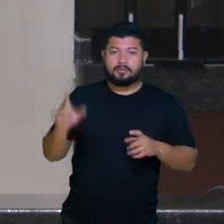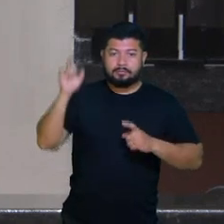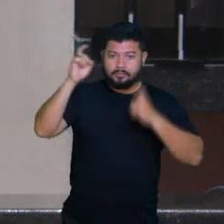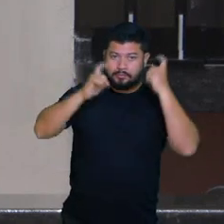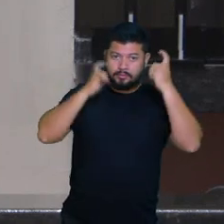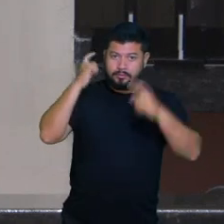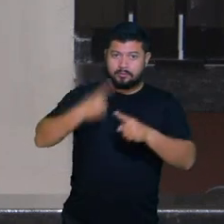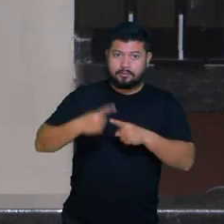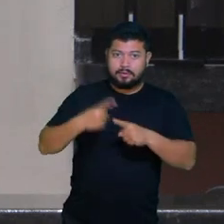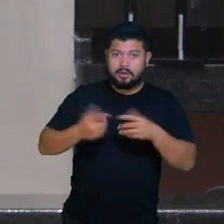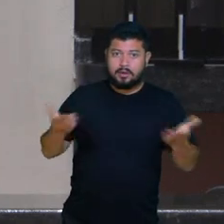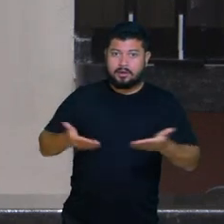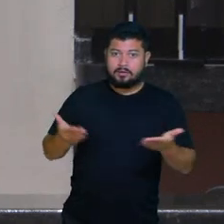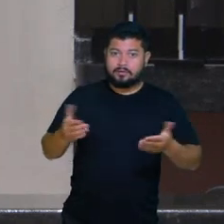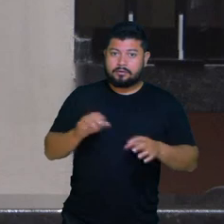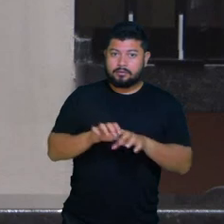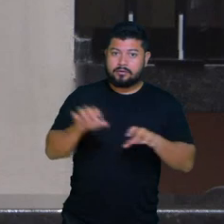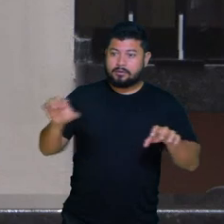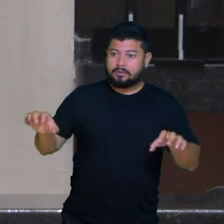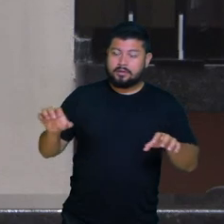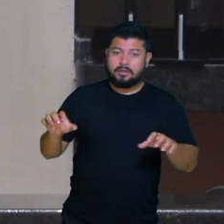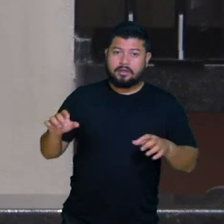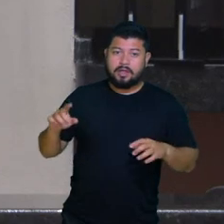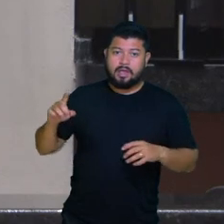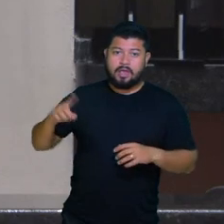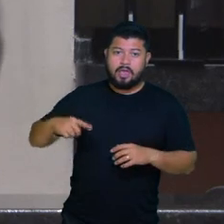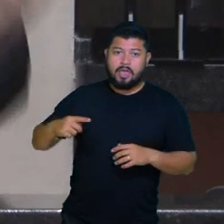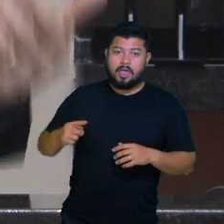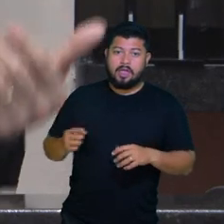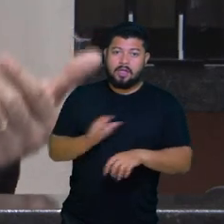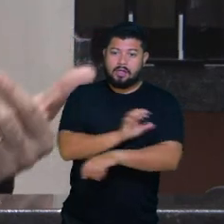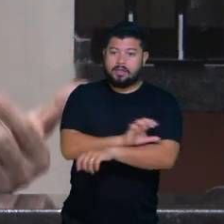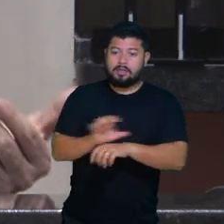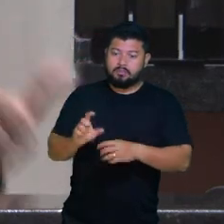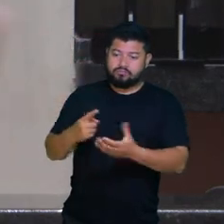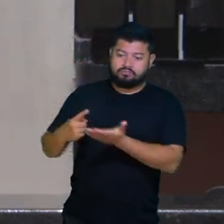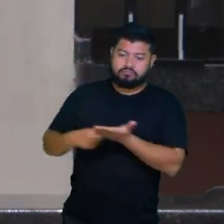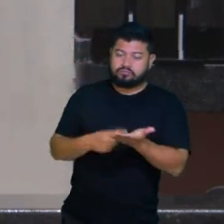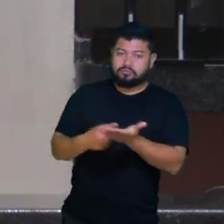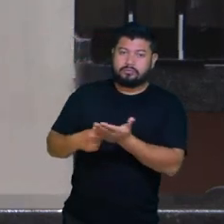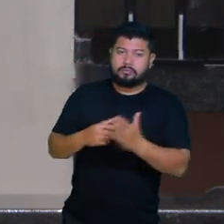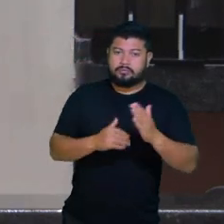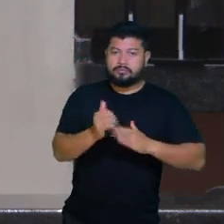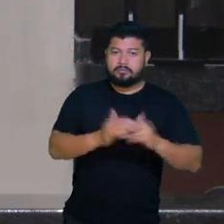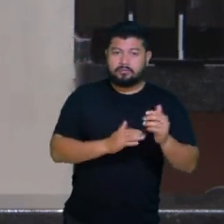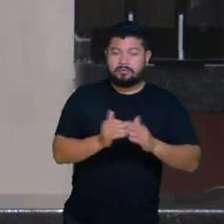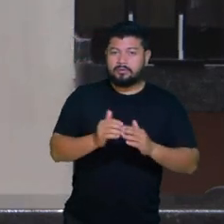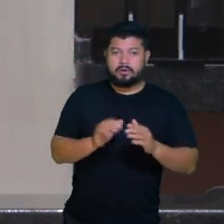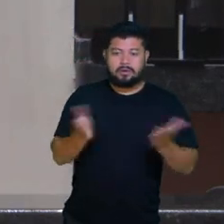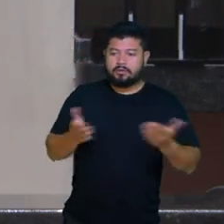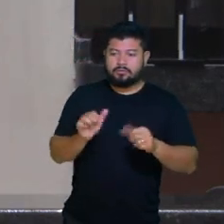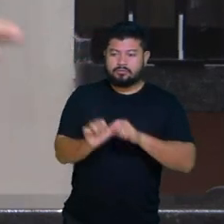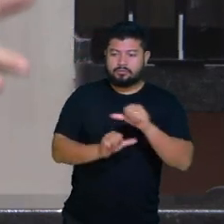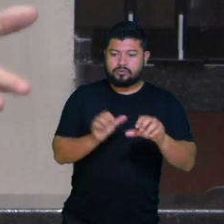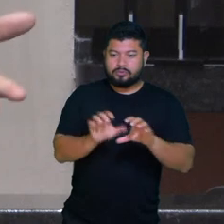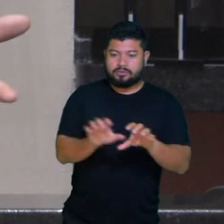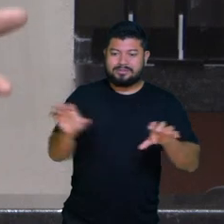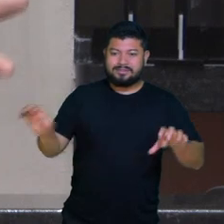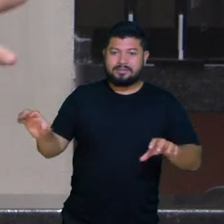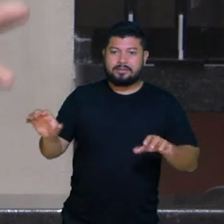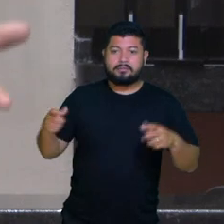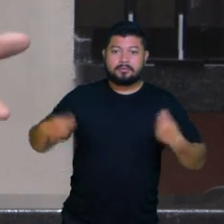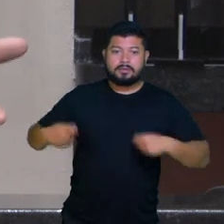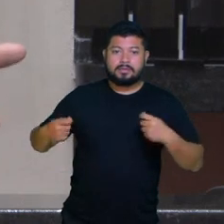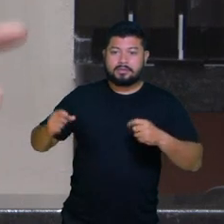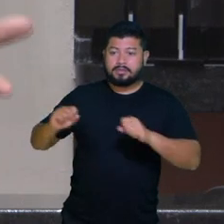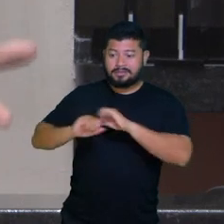extensão agora passou a ser então não é apenas de pactu estágios mas as que eram práticas agora viram extensão Isso precisa ser clareado